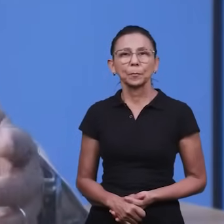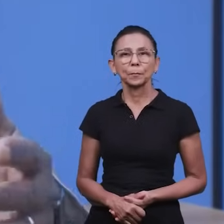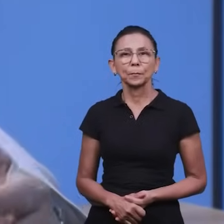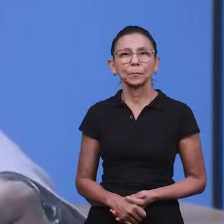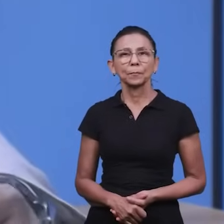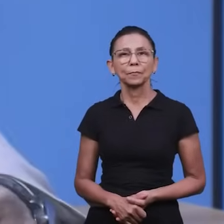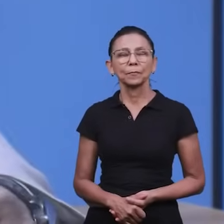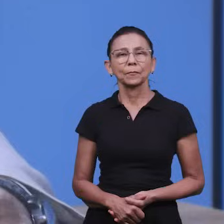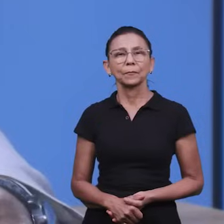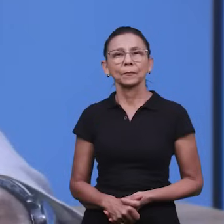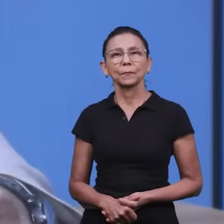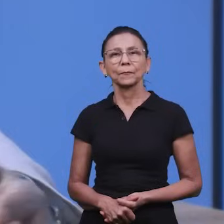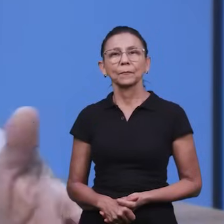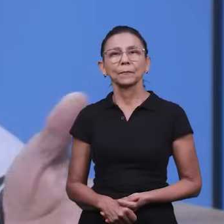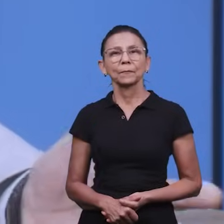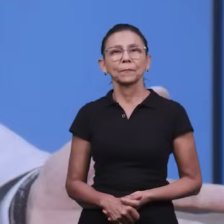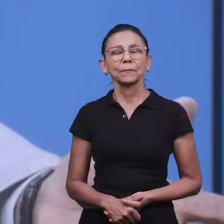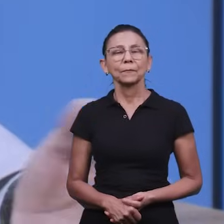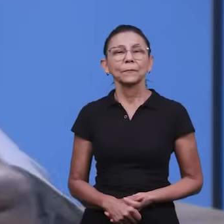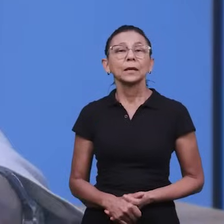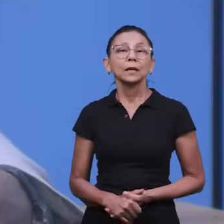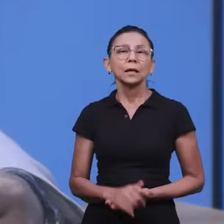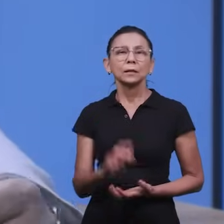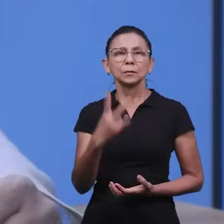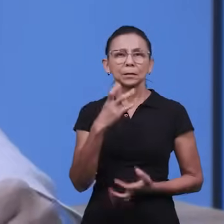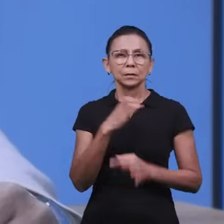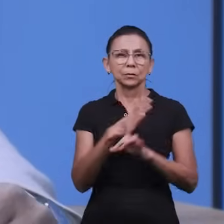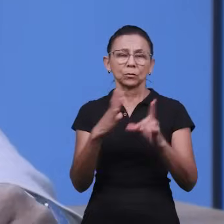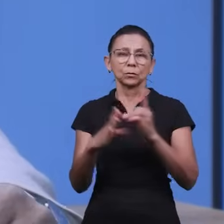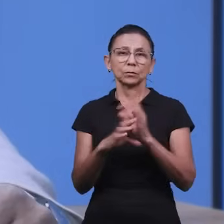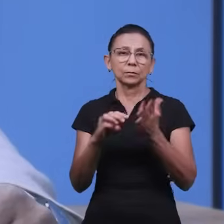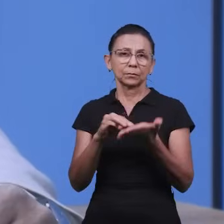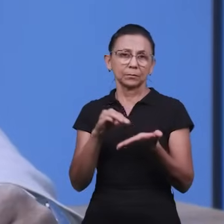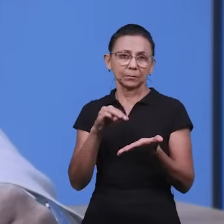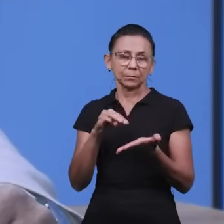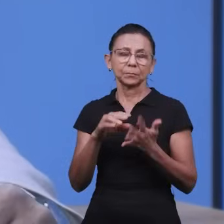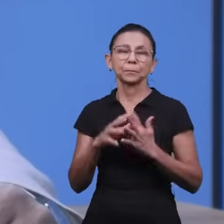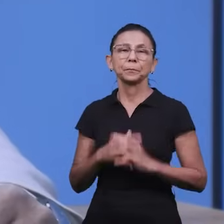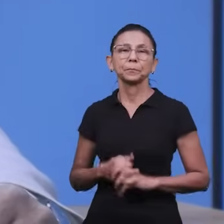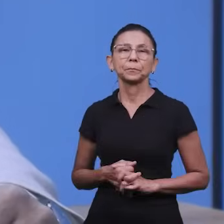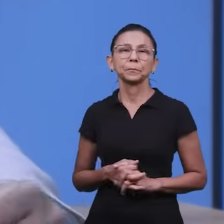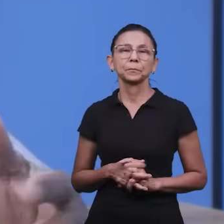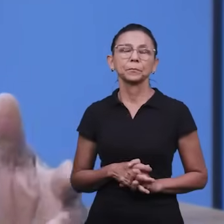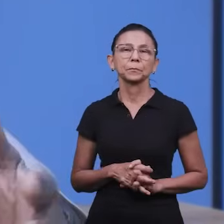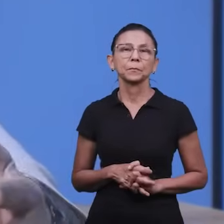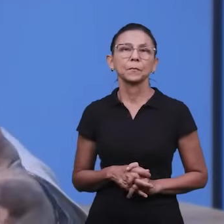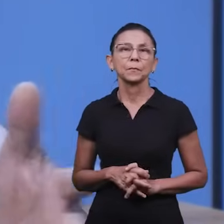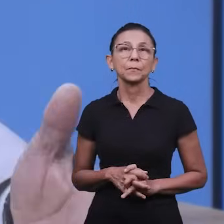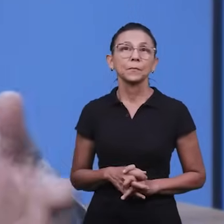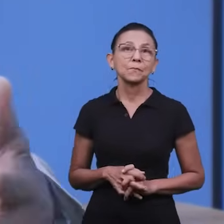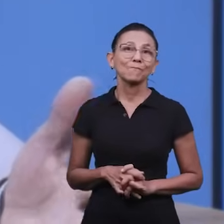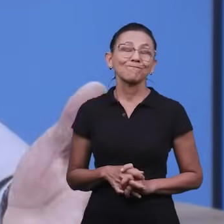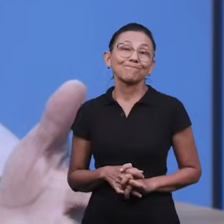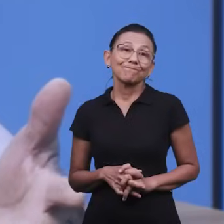dos cultos online, né? O culto que ela gosta que é da Maranata. E por uma